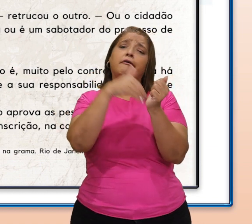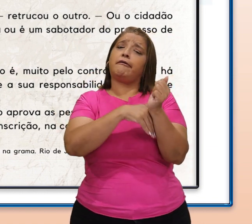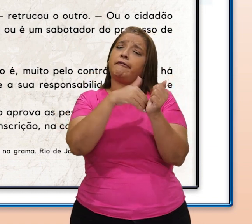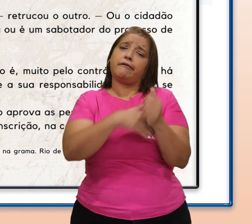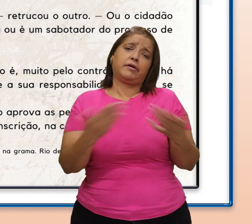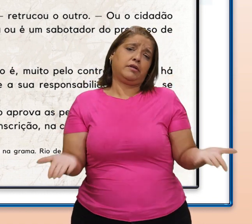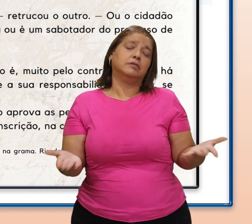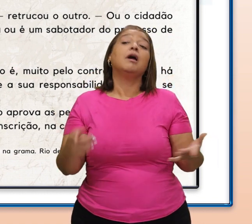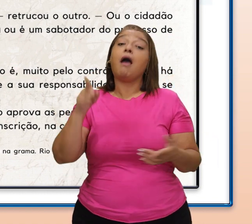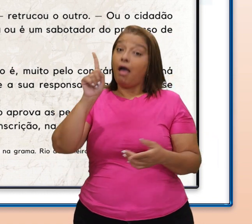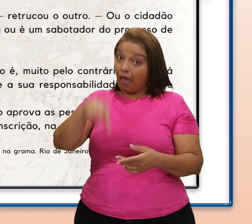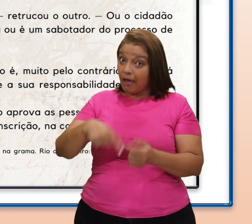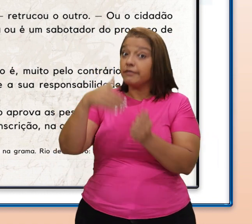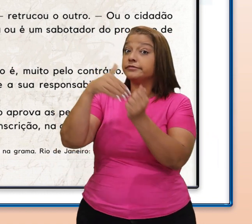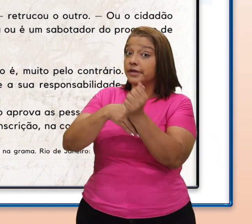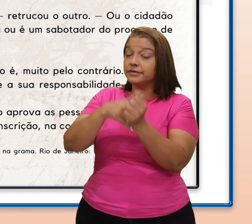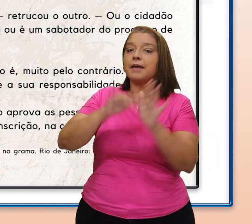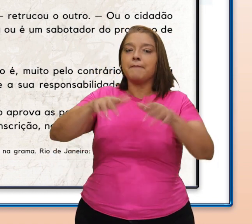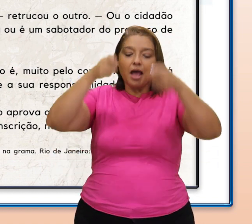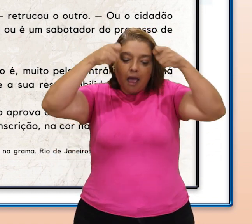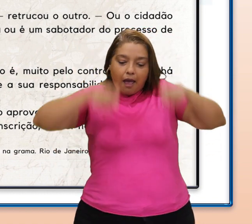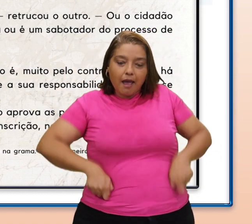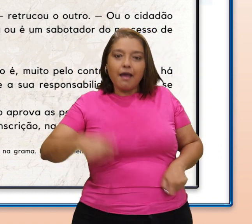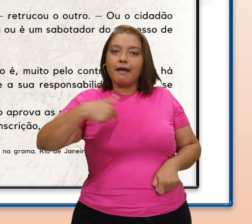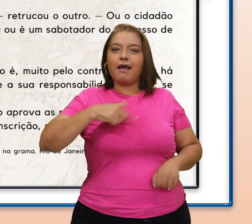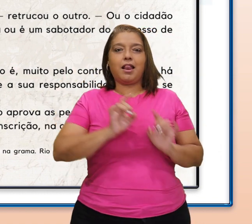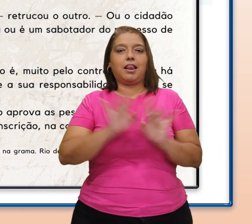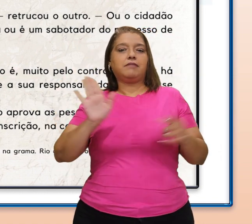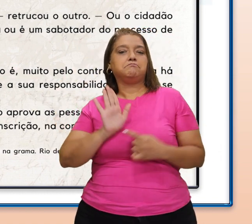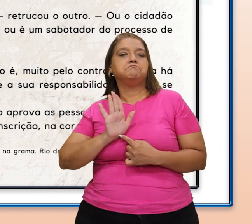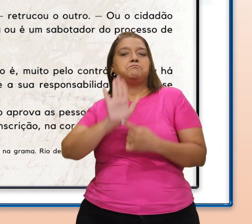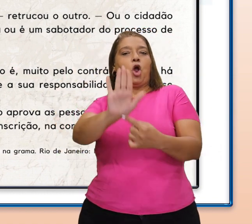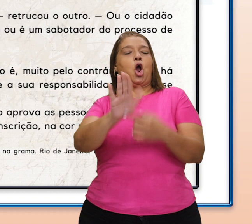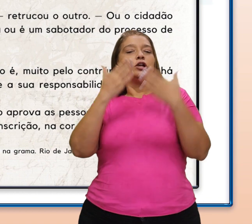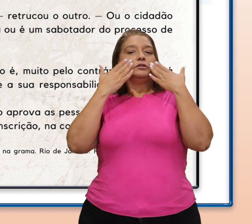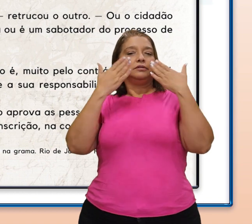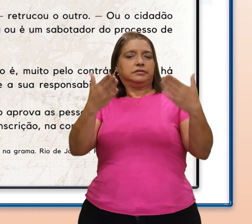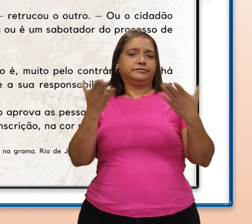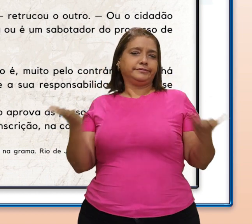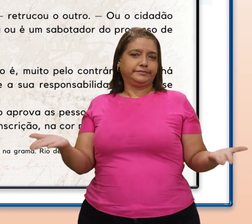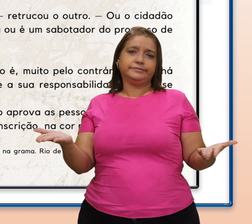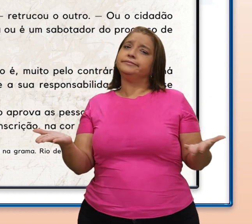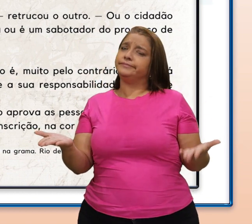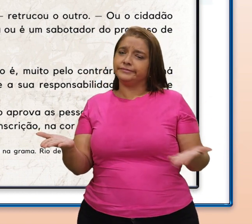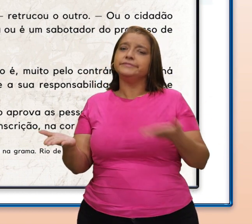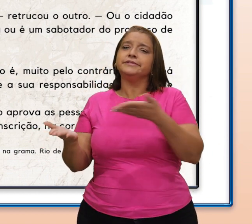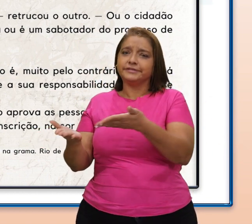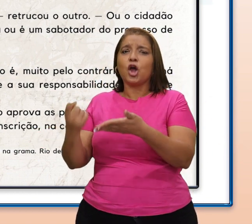secreto. É secreto, mas a camiseta não é. Muito pelo contrário.